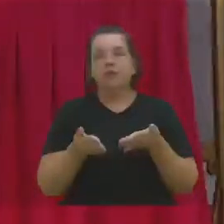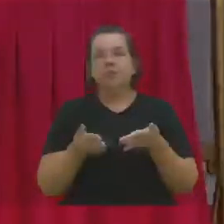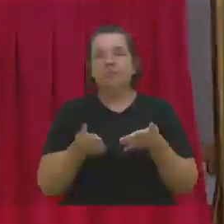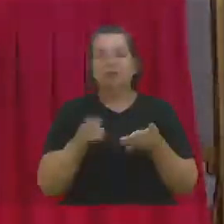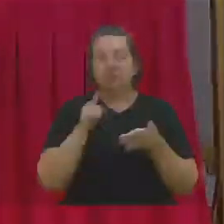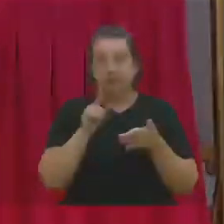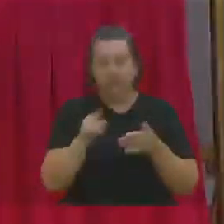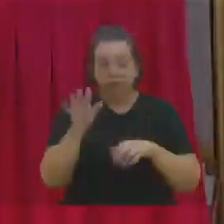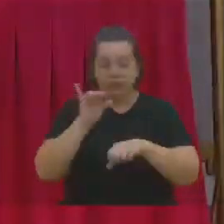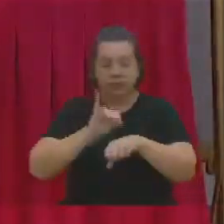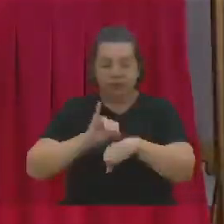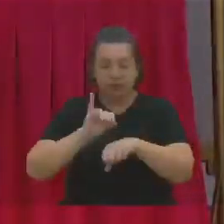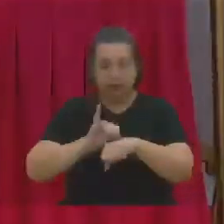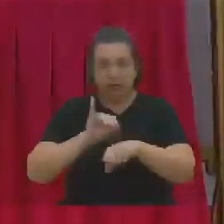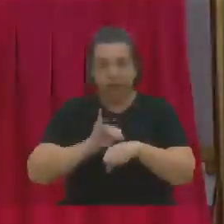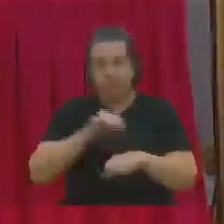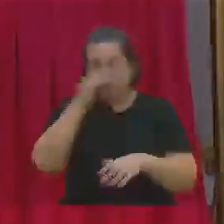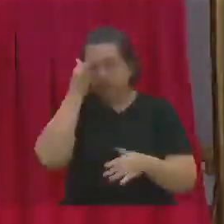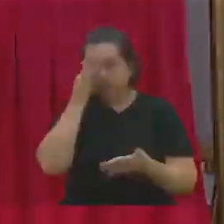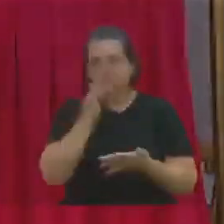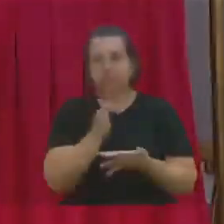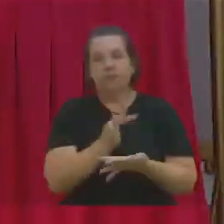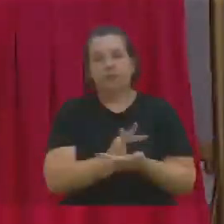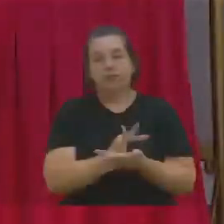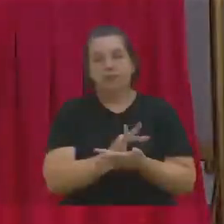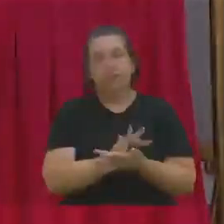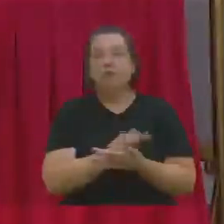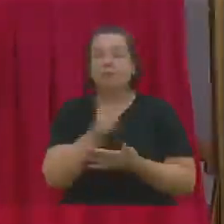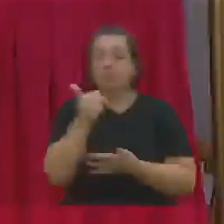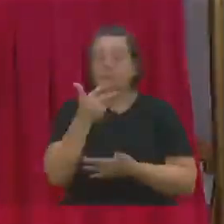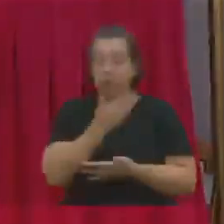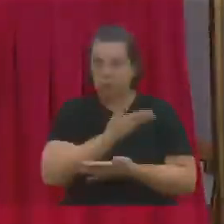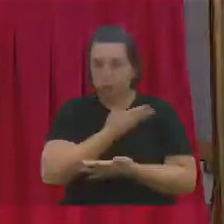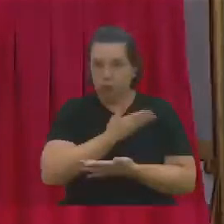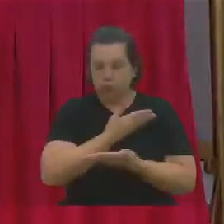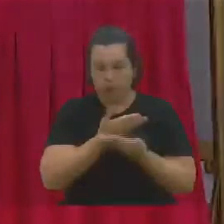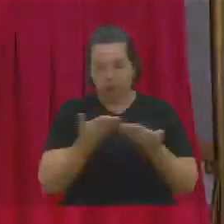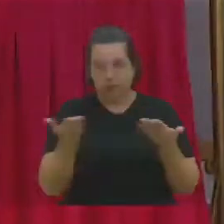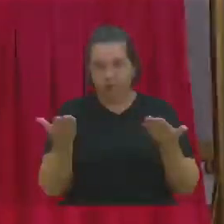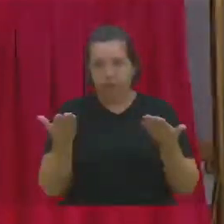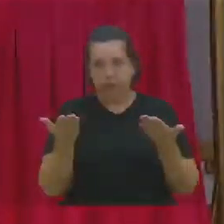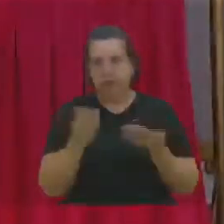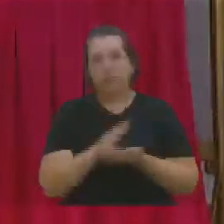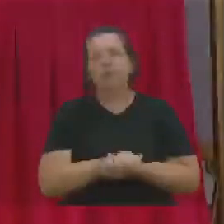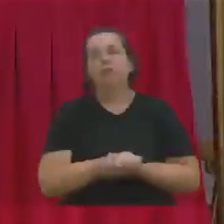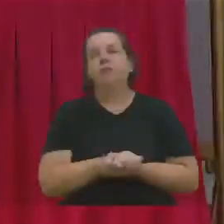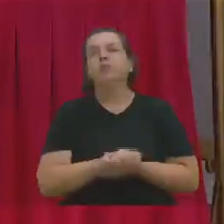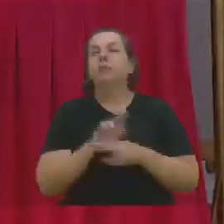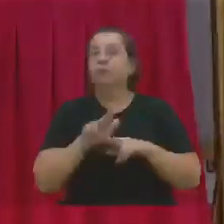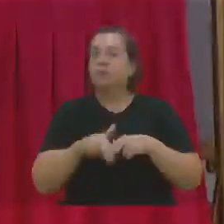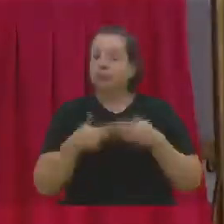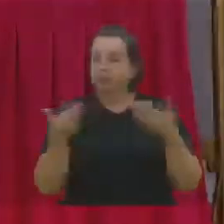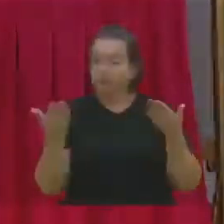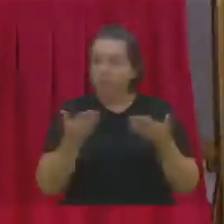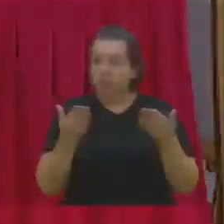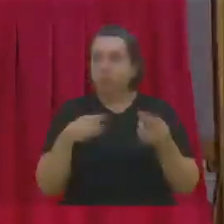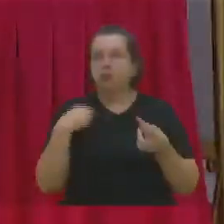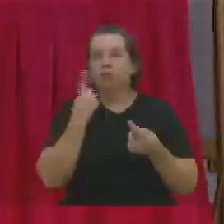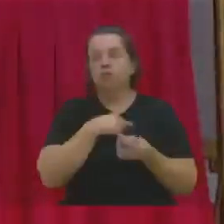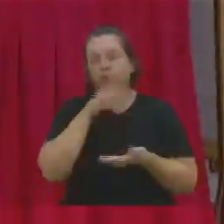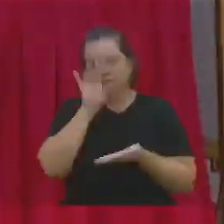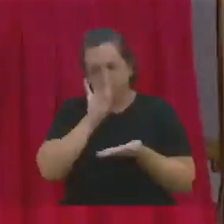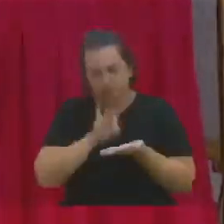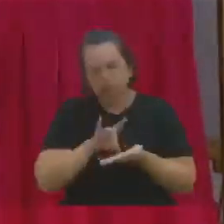o centro da fé dos discípulos. Por isso que hoje podemos